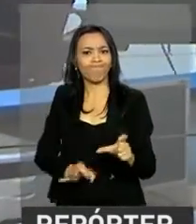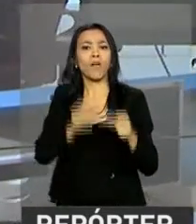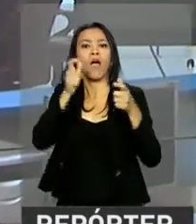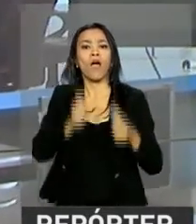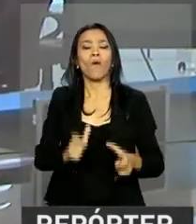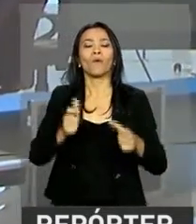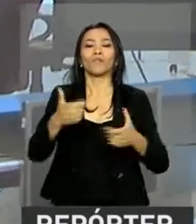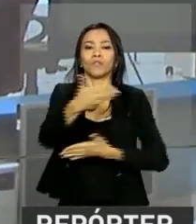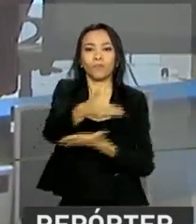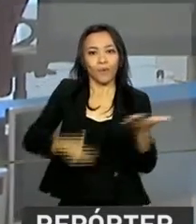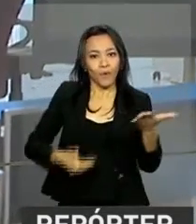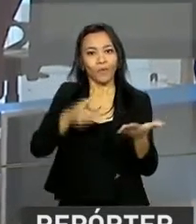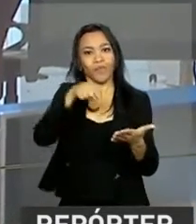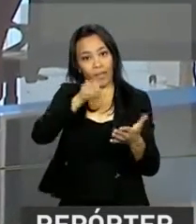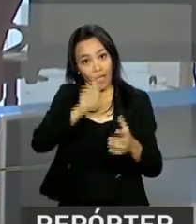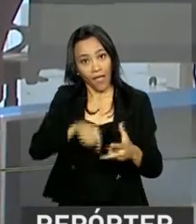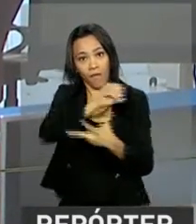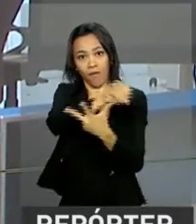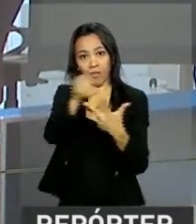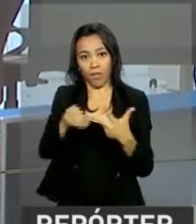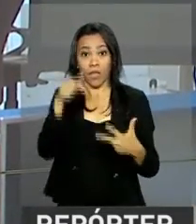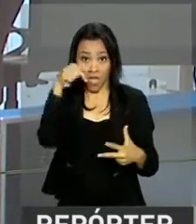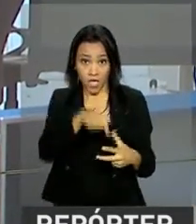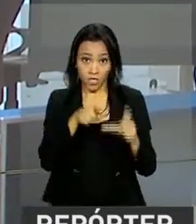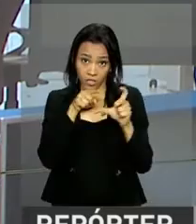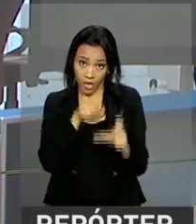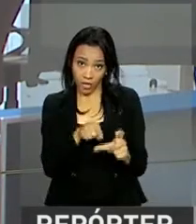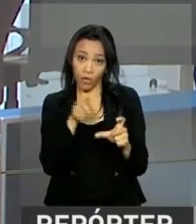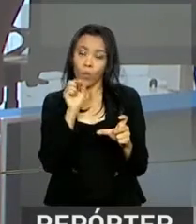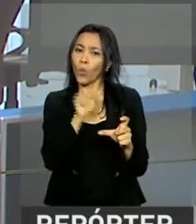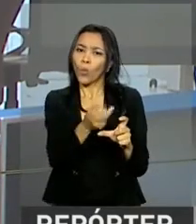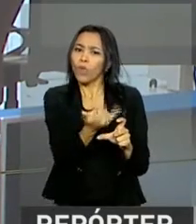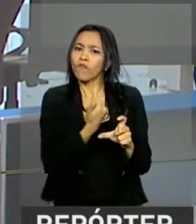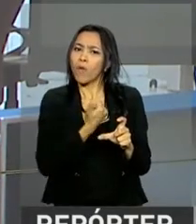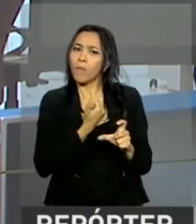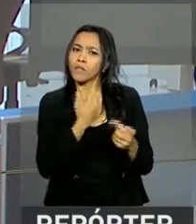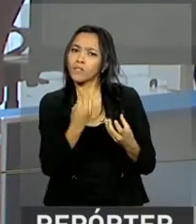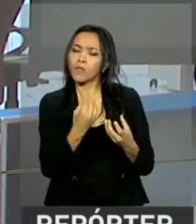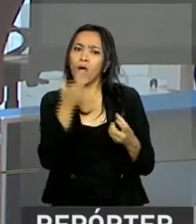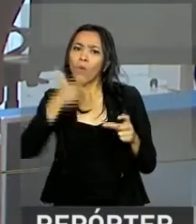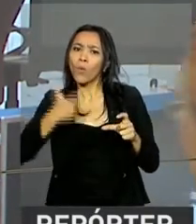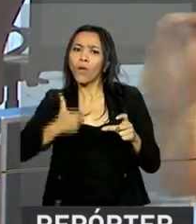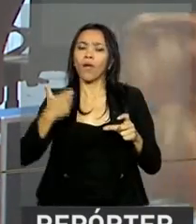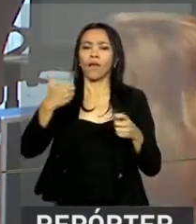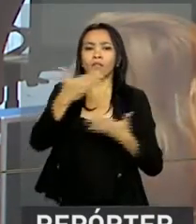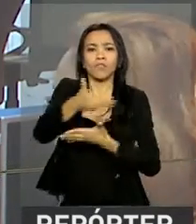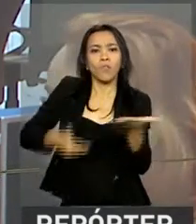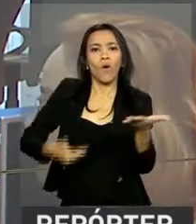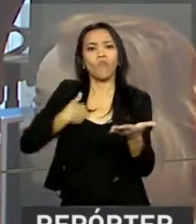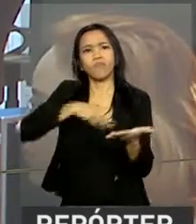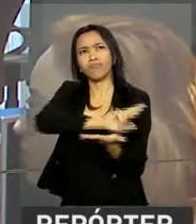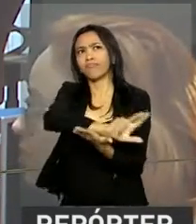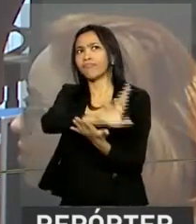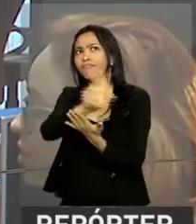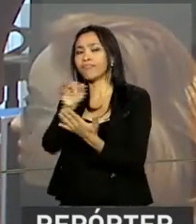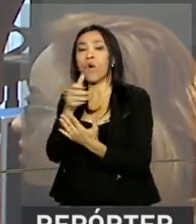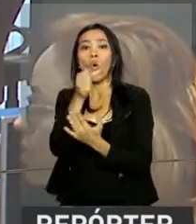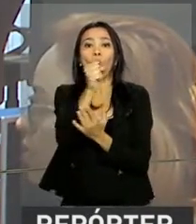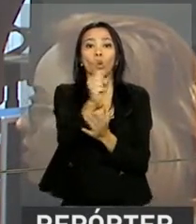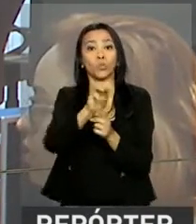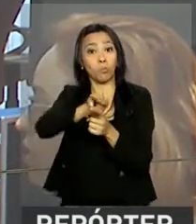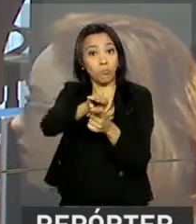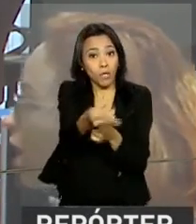nacional do ensino médio enem o documento traz informações sobre os locais de prova dos mais de oito milhões